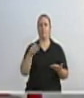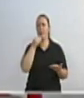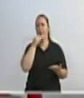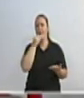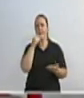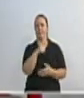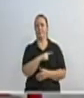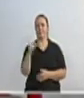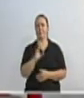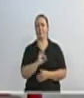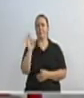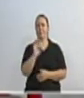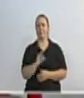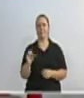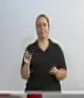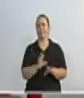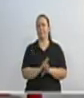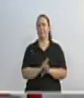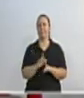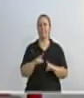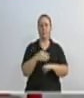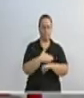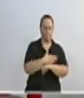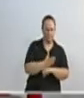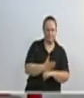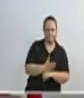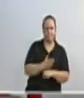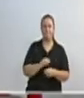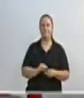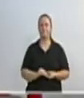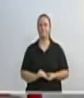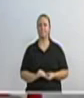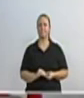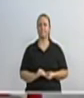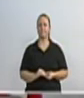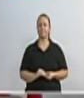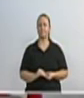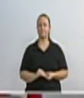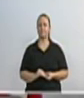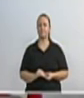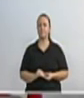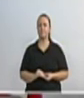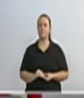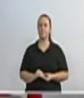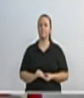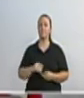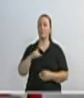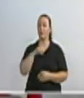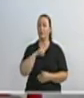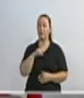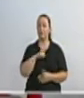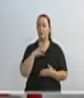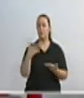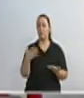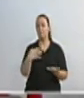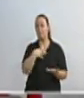coberto. Mas, enfim, já está acabando o tempo, nós tivemos uma grata